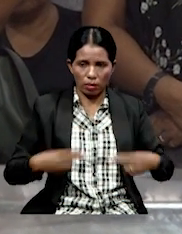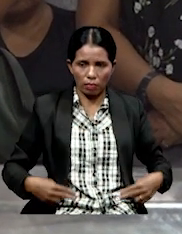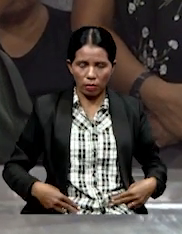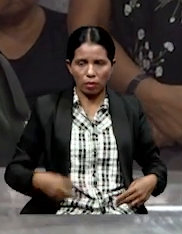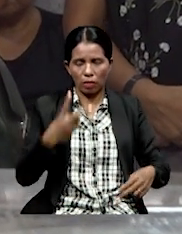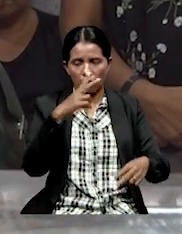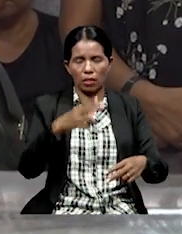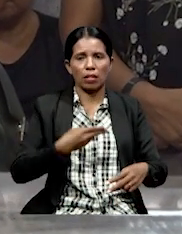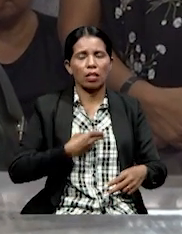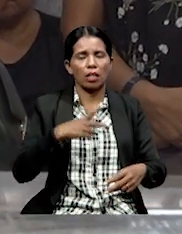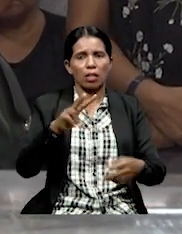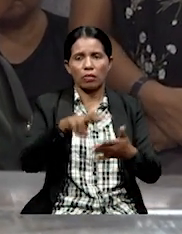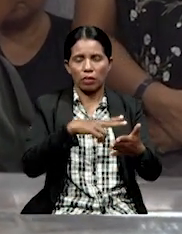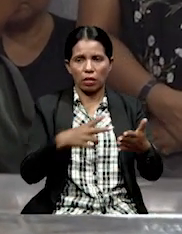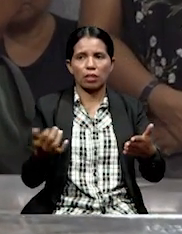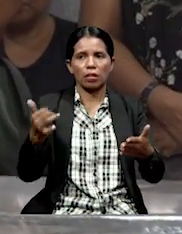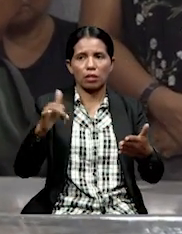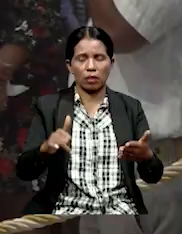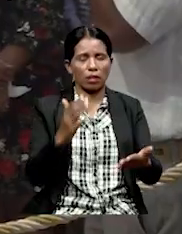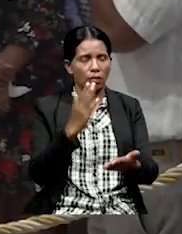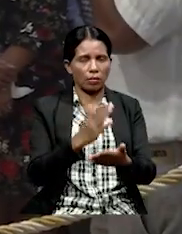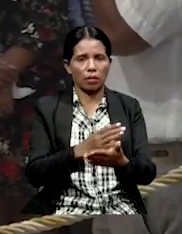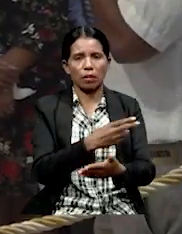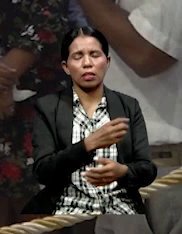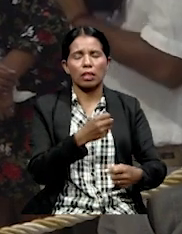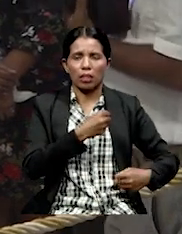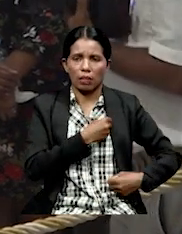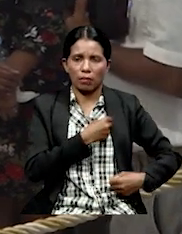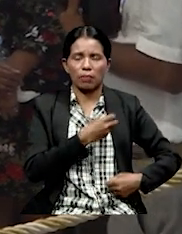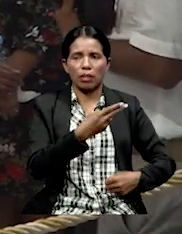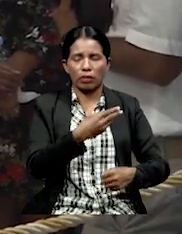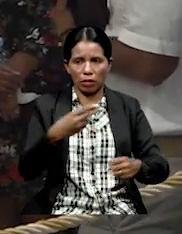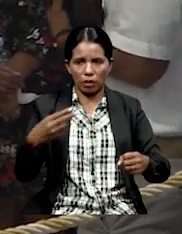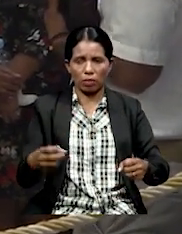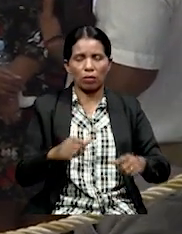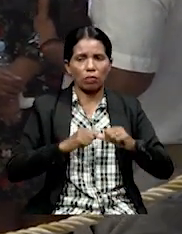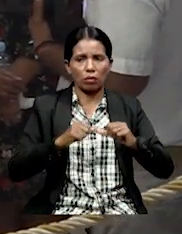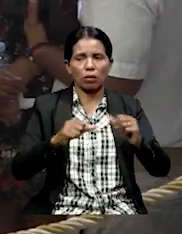bebê que a halok violência sirenebe comete durante a ocupação militar indonésia, no